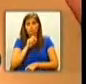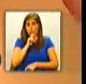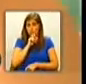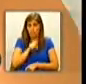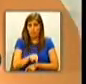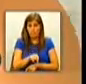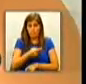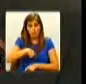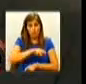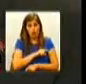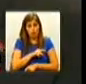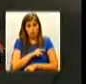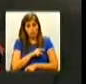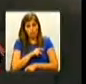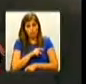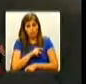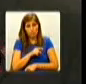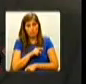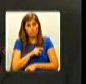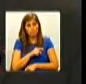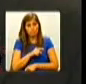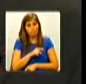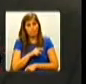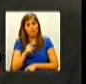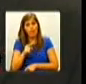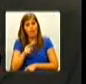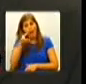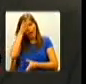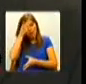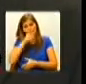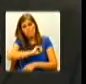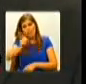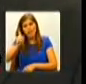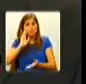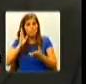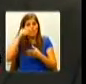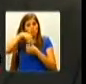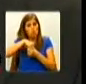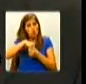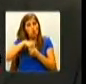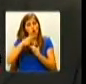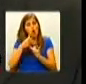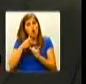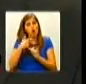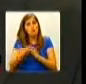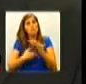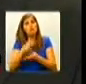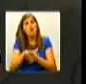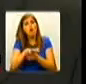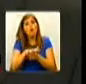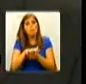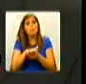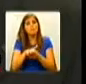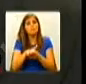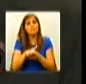de nós colocarmos os internos a aprender manobras invasivas antes de o fazerem em doentes, o que